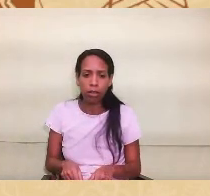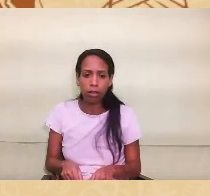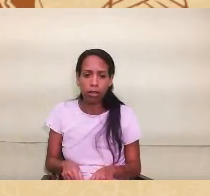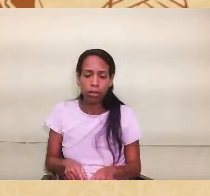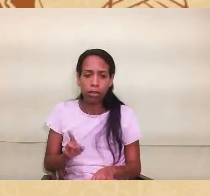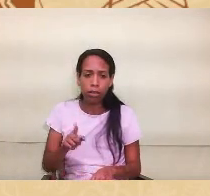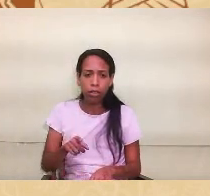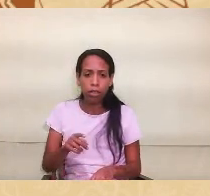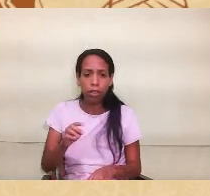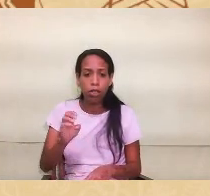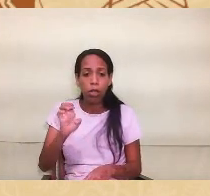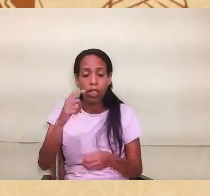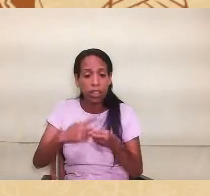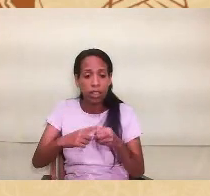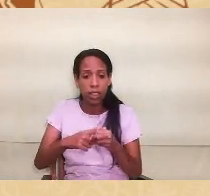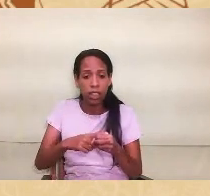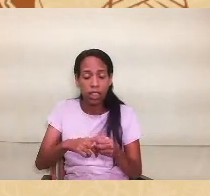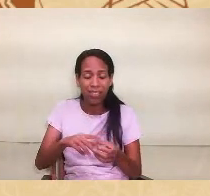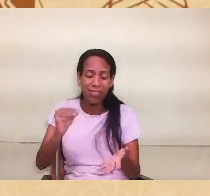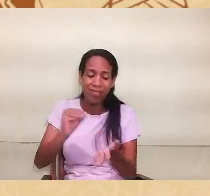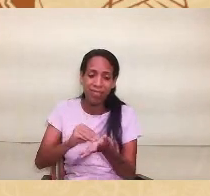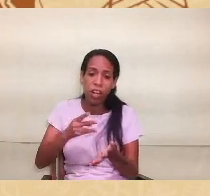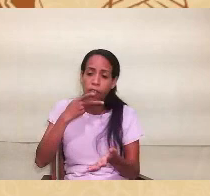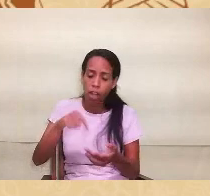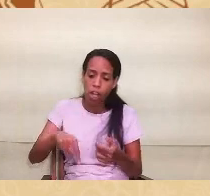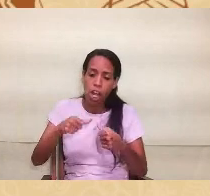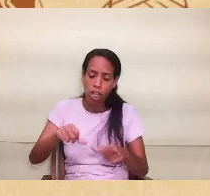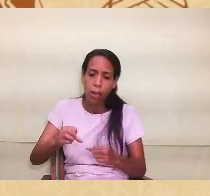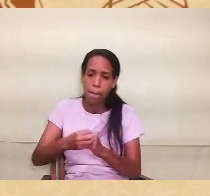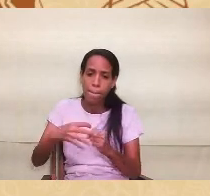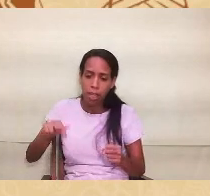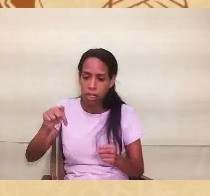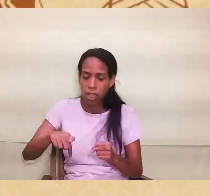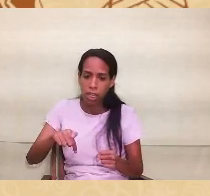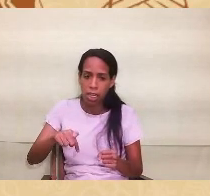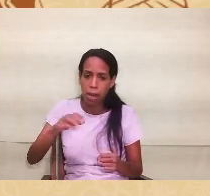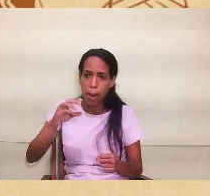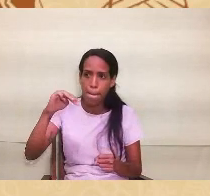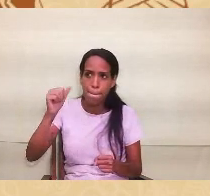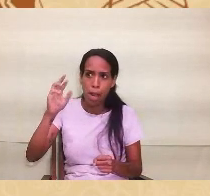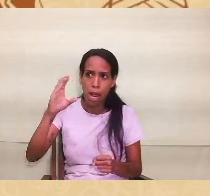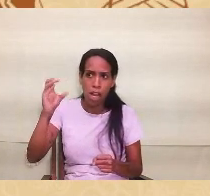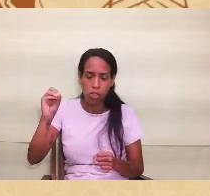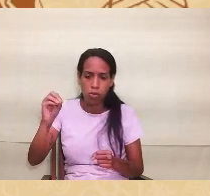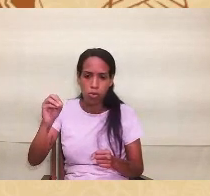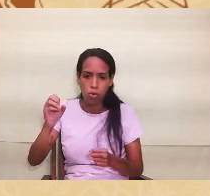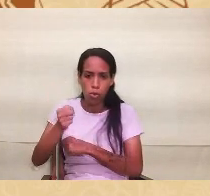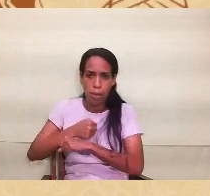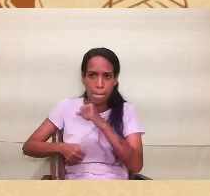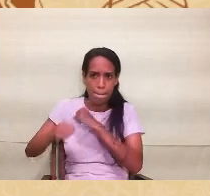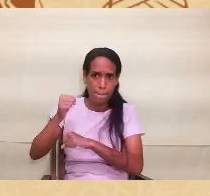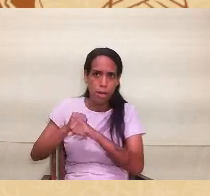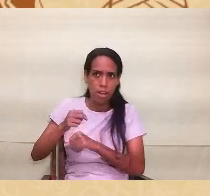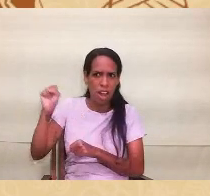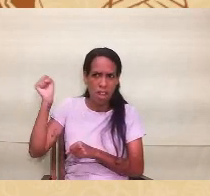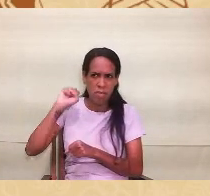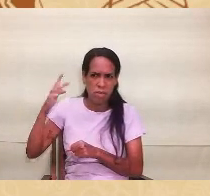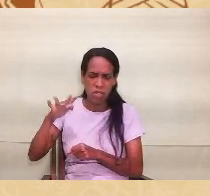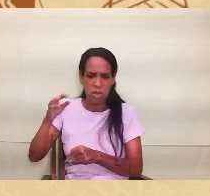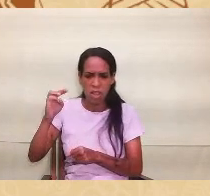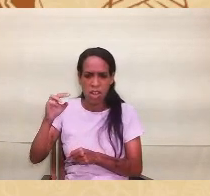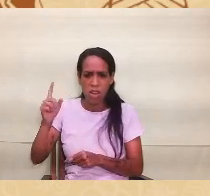fica ausente. Vou falar como foi a pandemia aqui. A pandemia aqui em março do ano passado, abril do ano passado, não veio